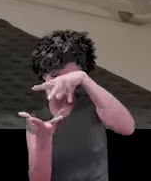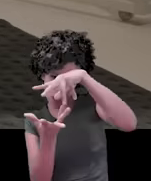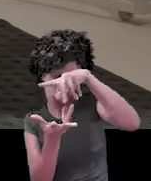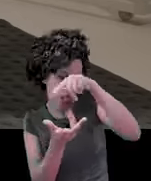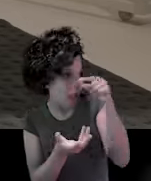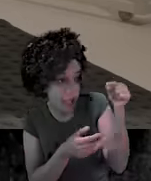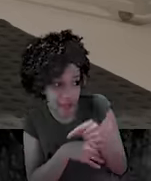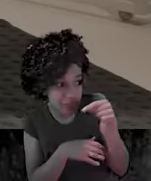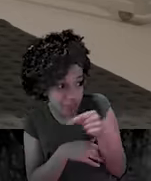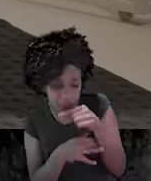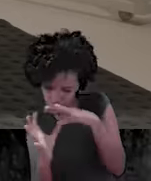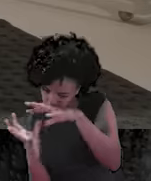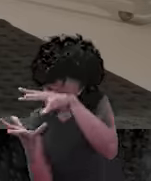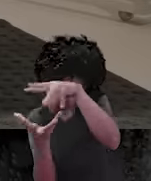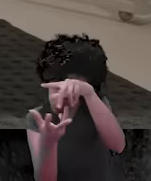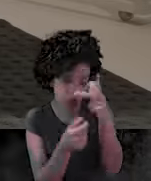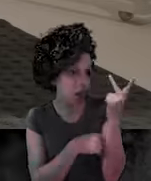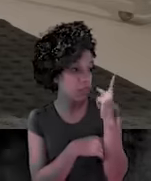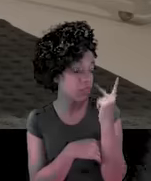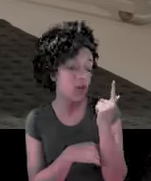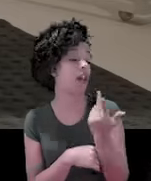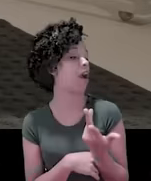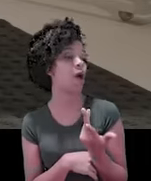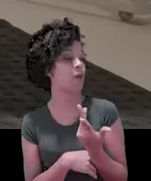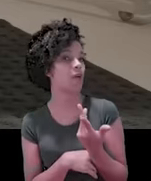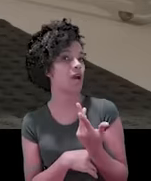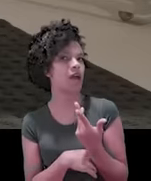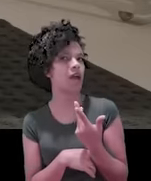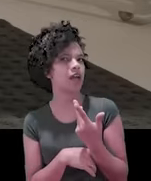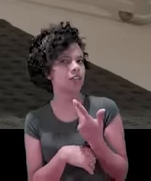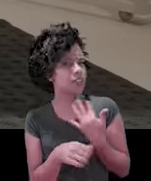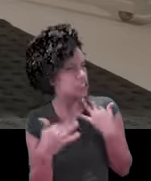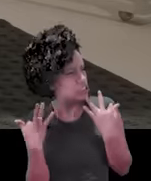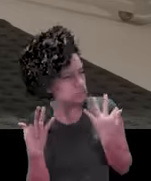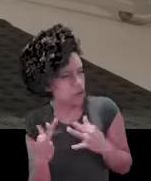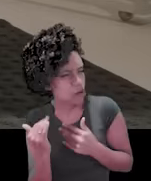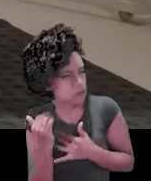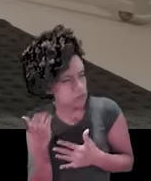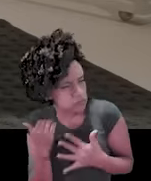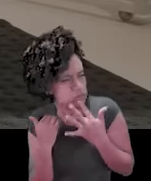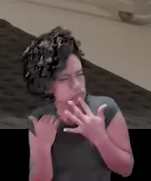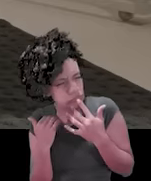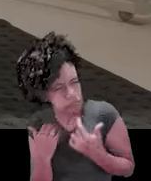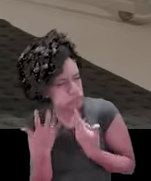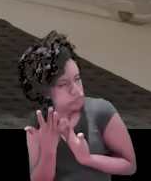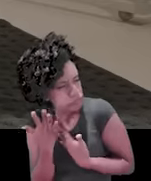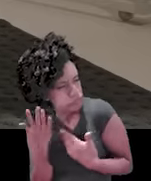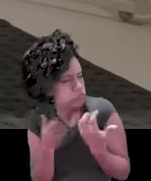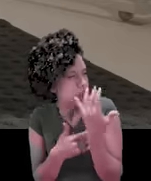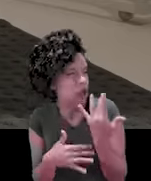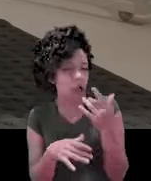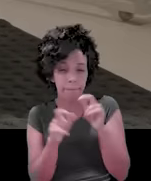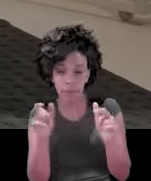planeta nesse muito natural a gente sangra a gente dói